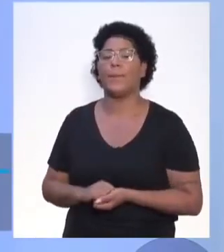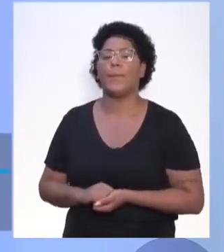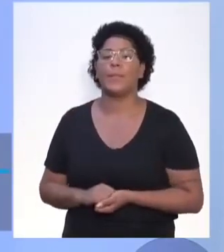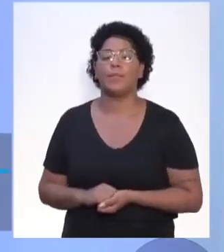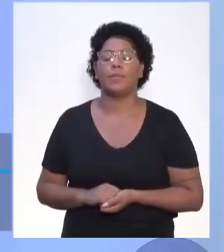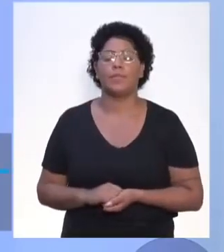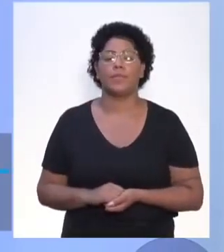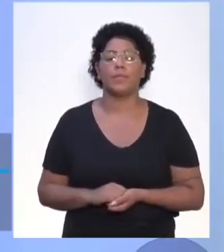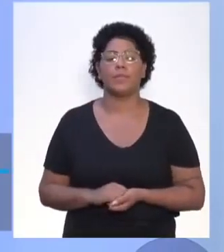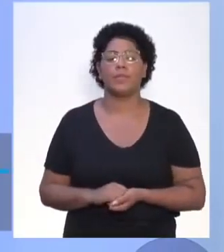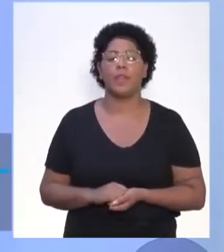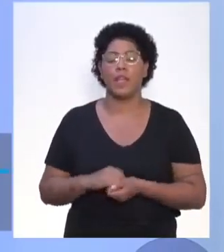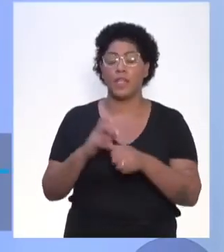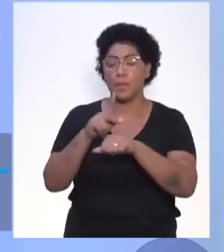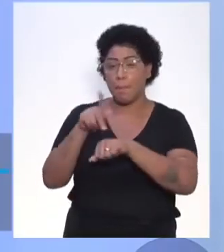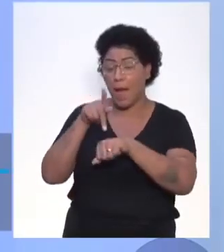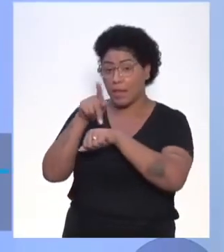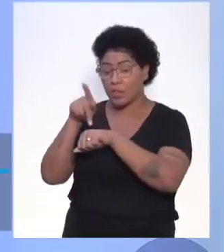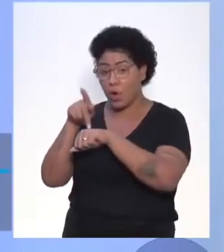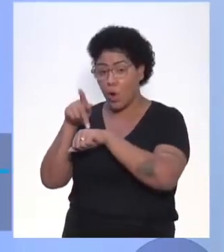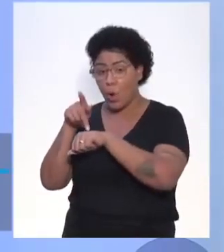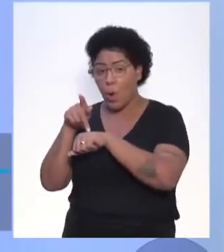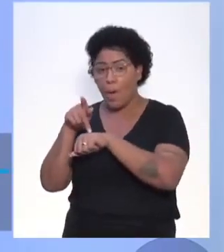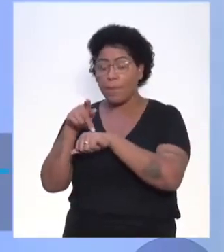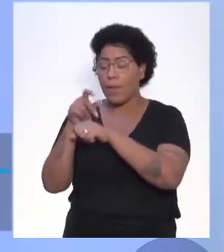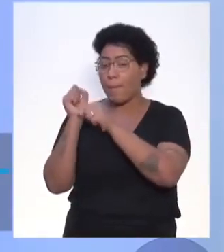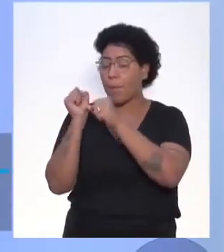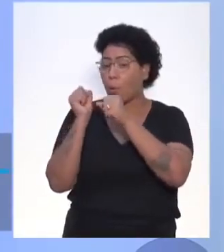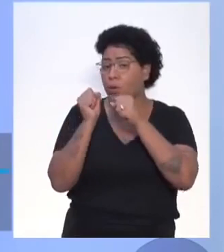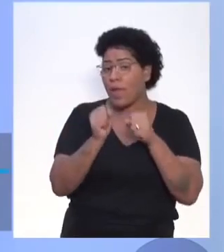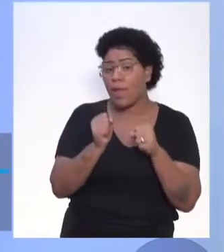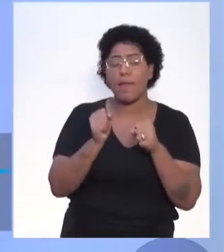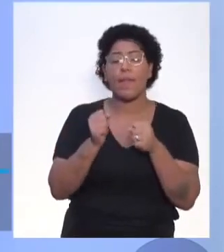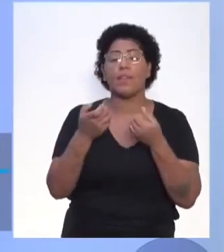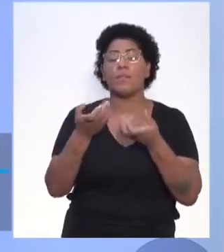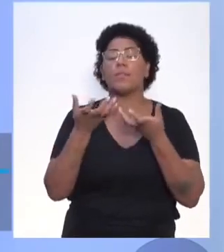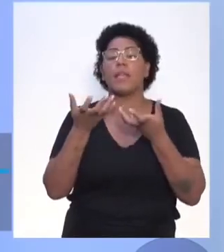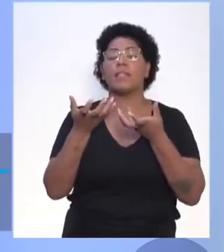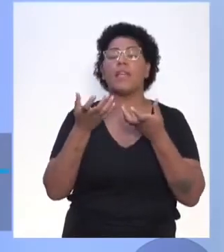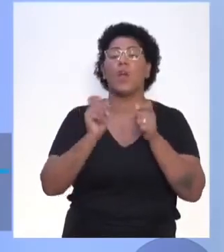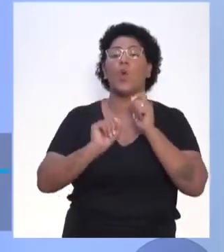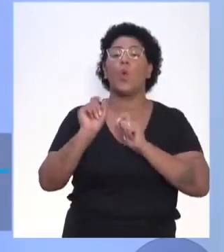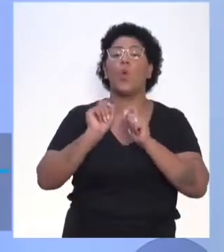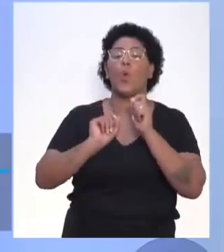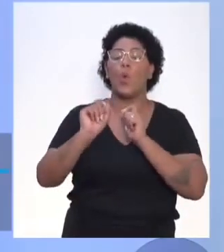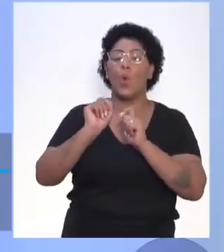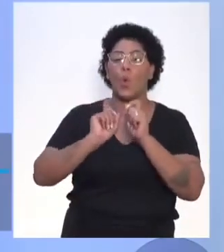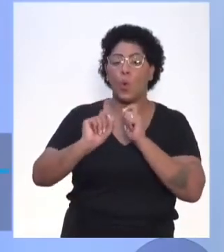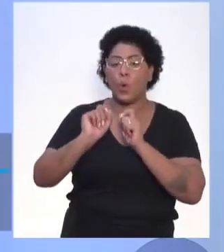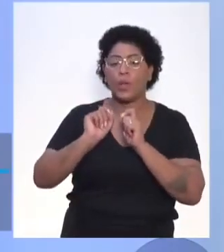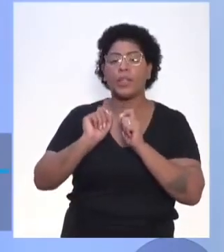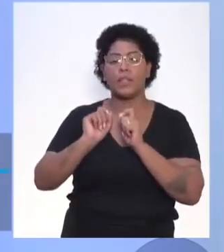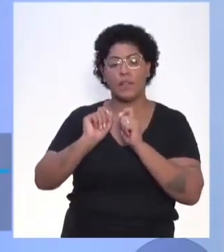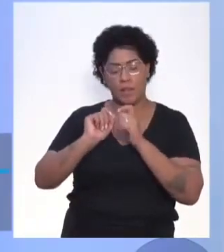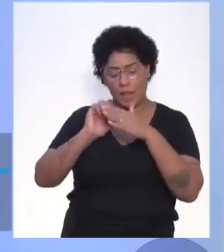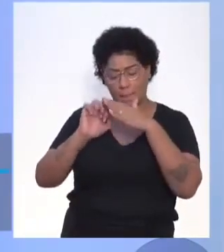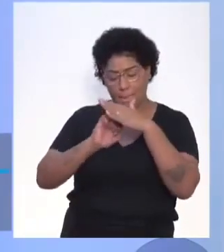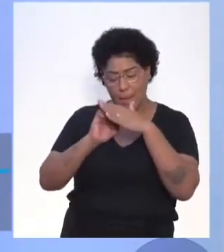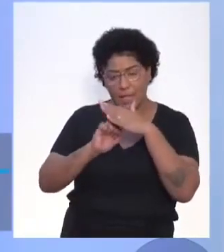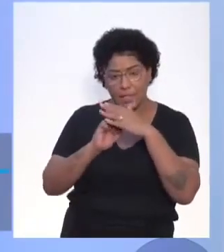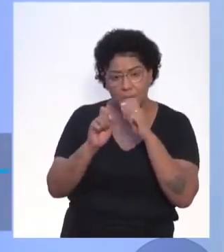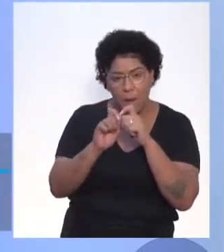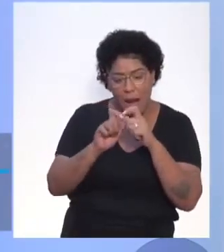esses países se tornassem potências, eles precisavam, claro, se industrializar para